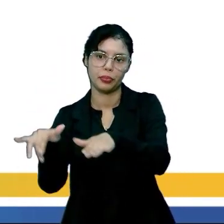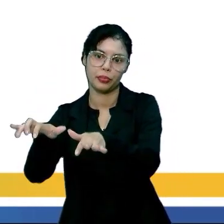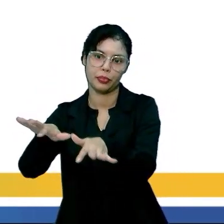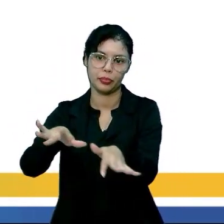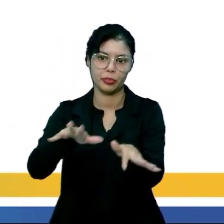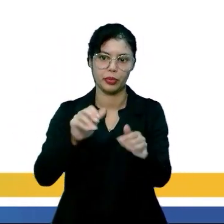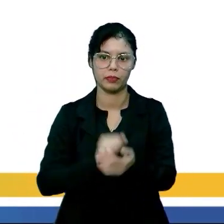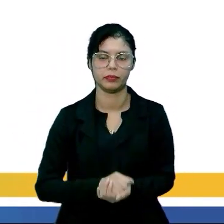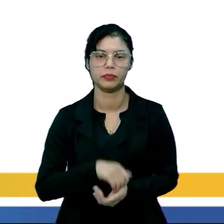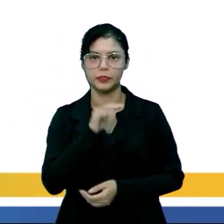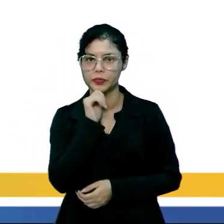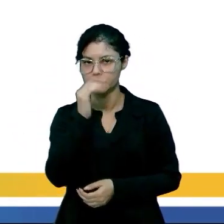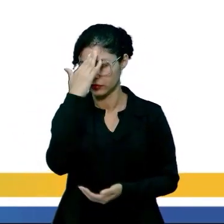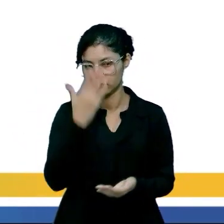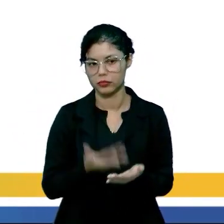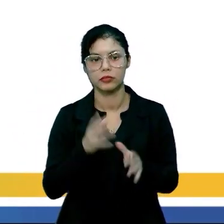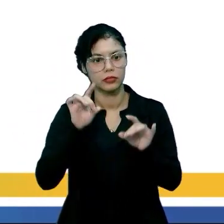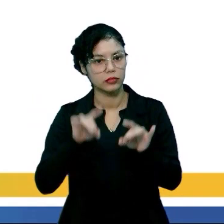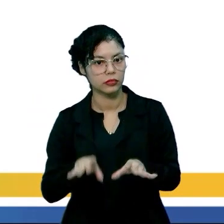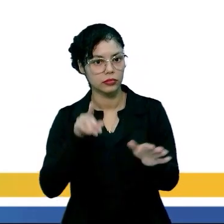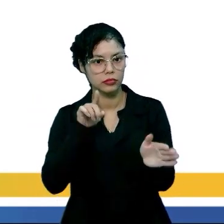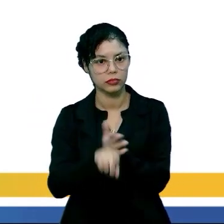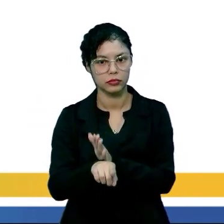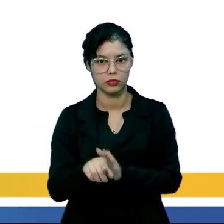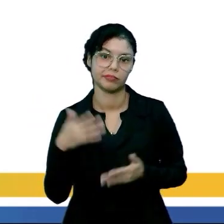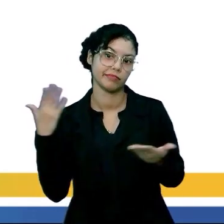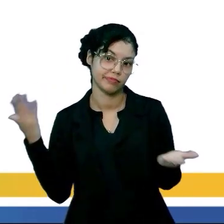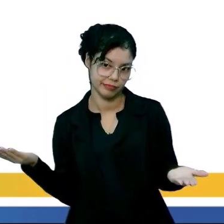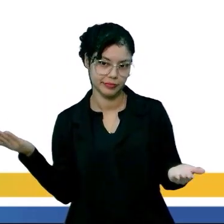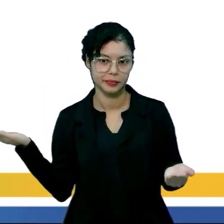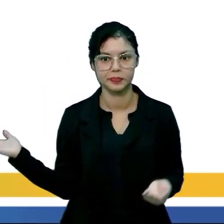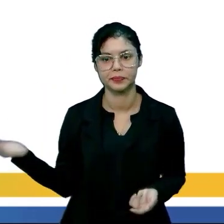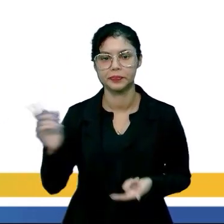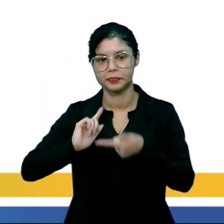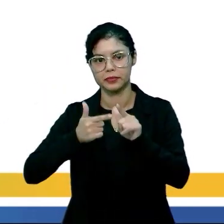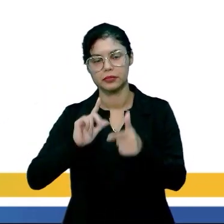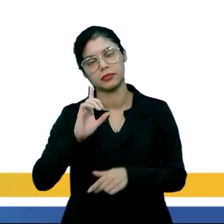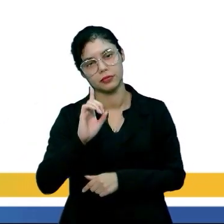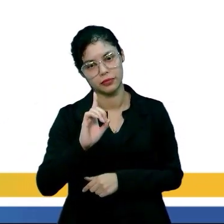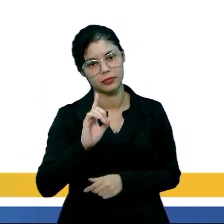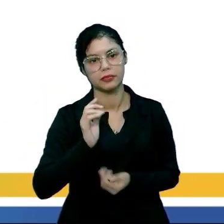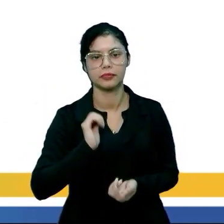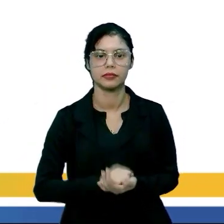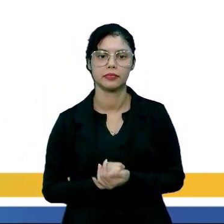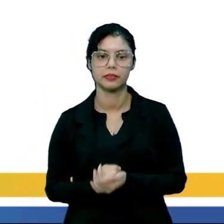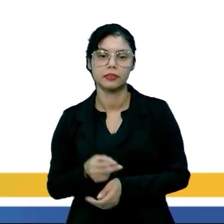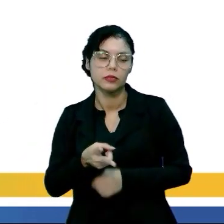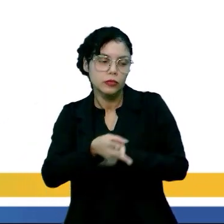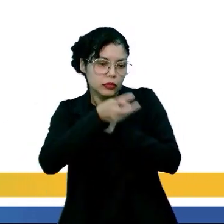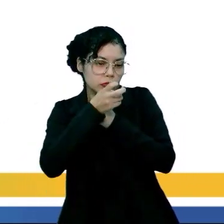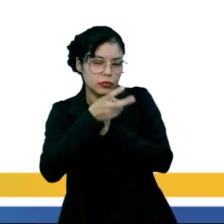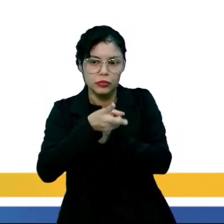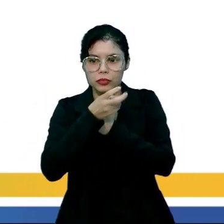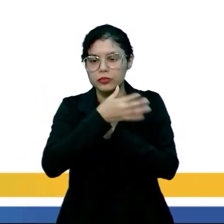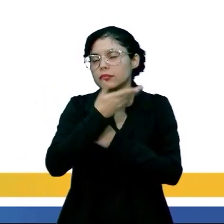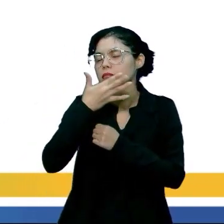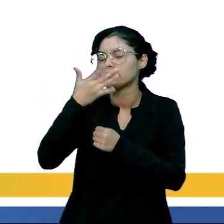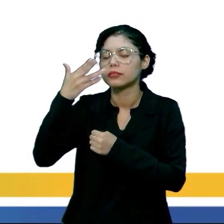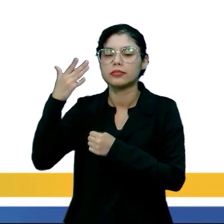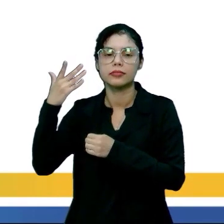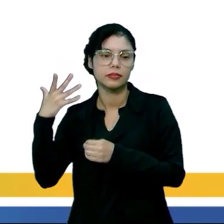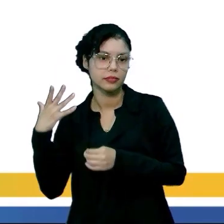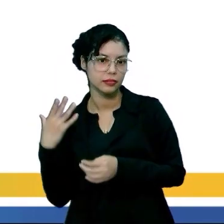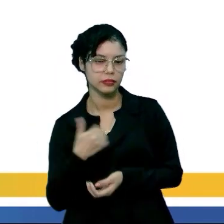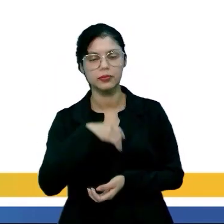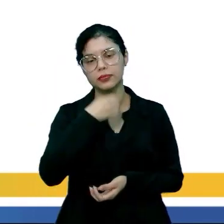flutuação. Creio que a última questão está óbvia aí, é a alternativa D, né, pessoal? O que está atraindo aí essas aves e